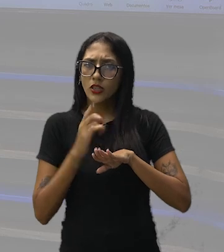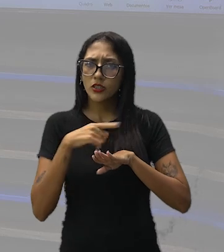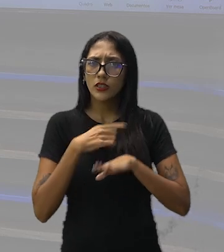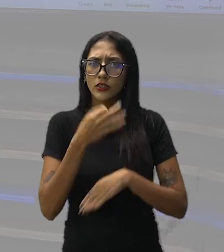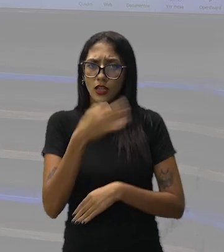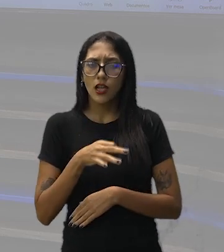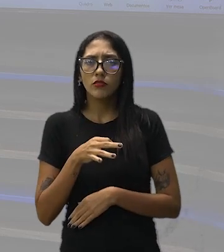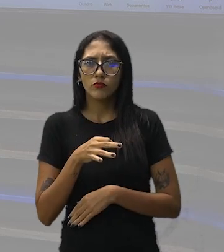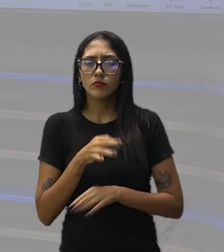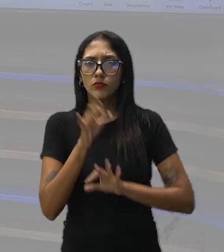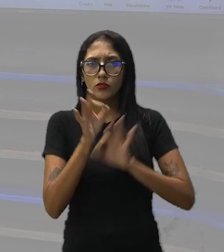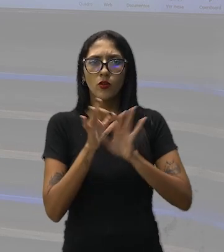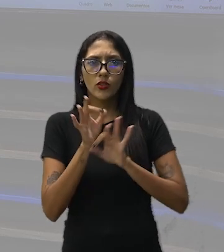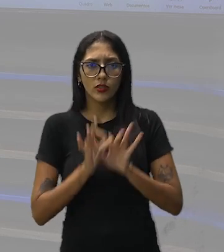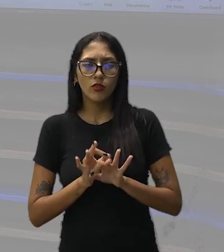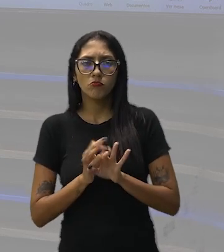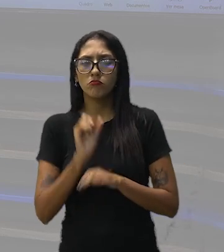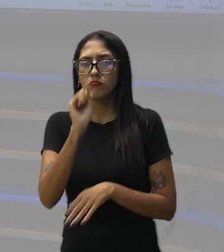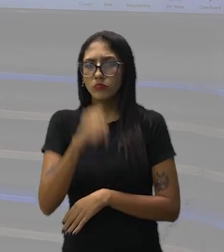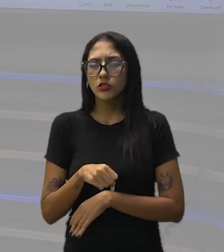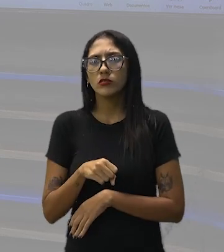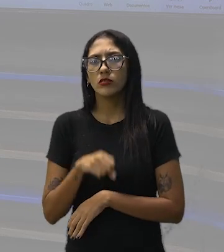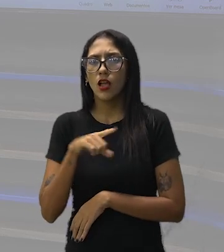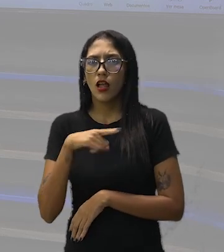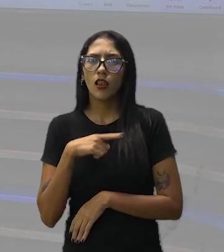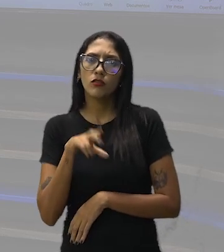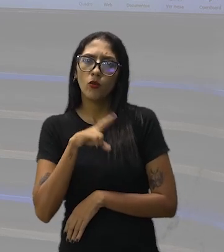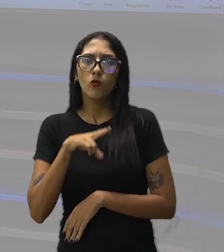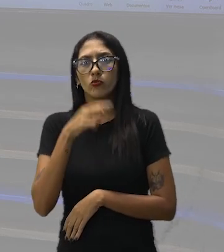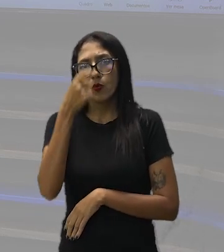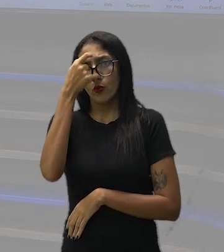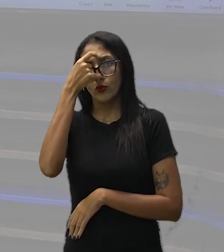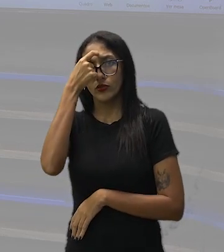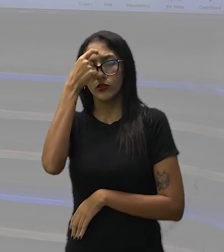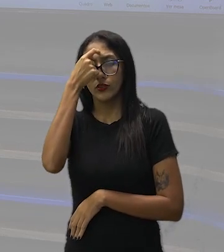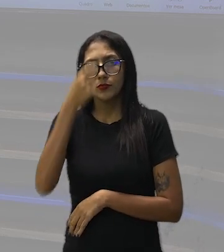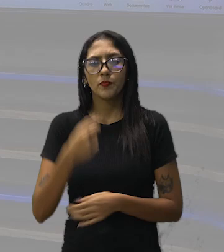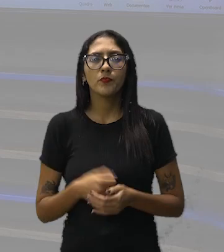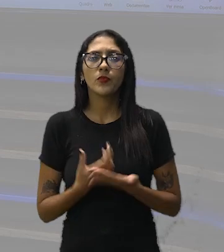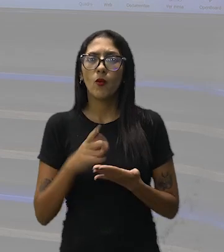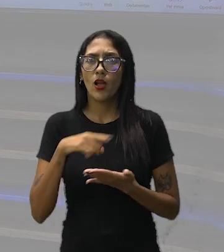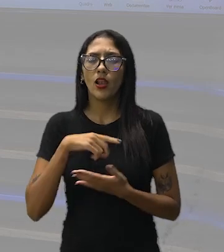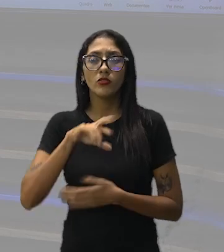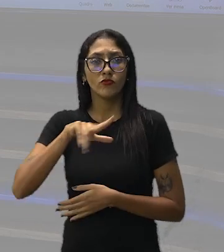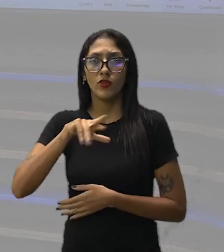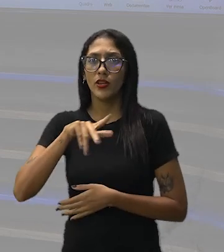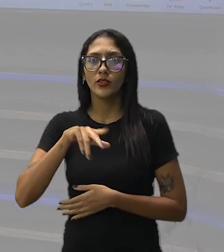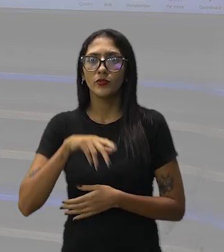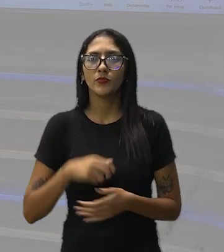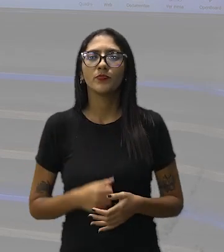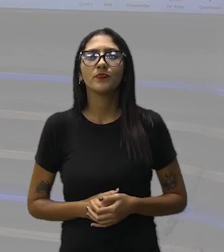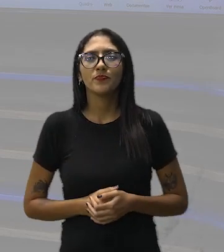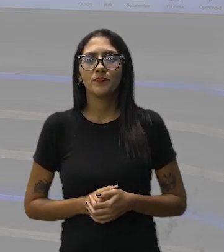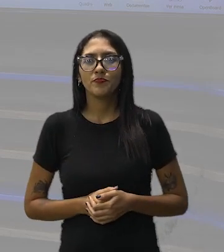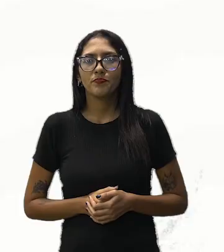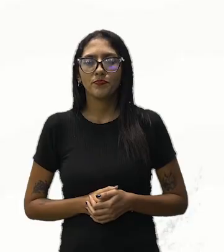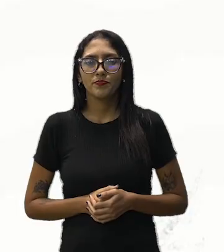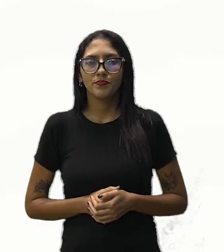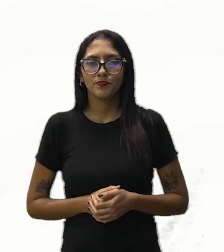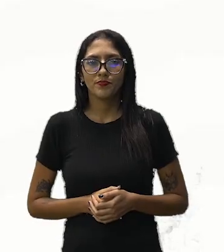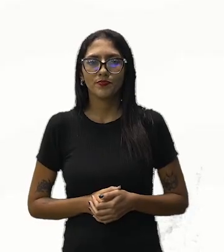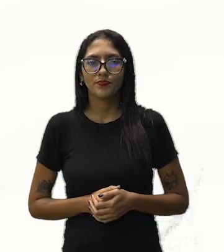de lixo doméstico, é sim uma atitude sustentável. Então, ela não é a nossa resposta. Vamos voltar aqui para a